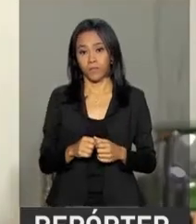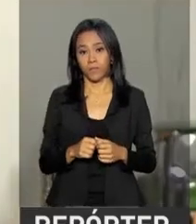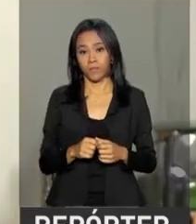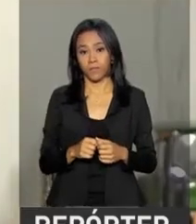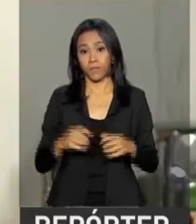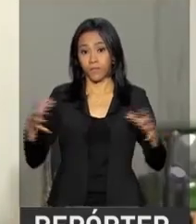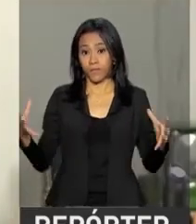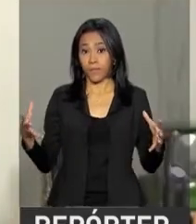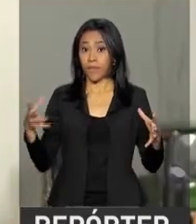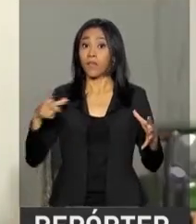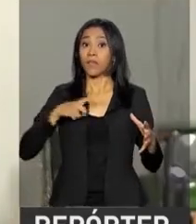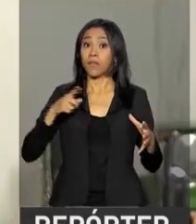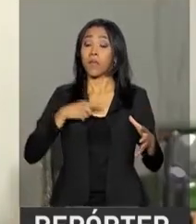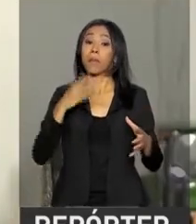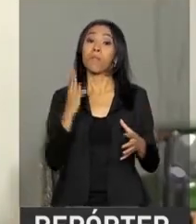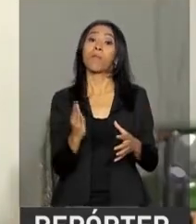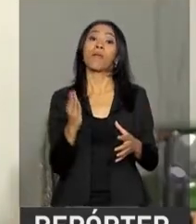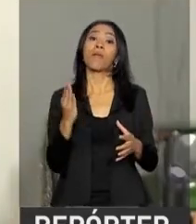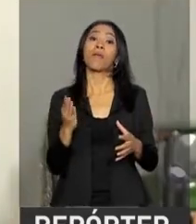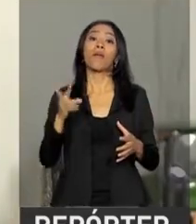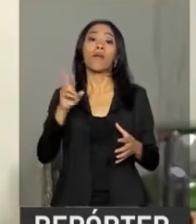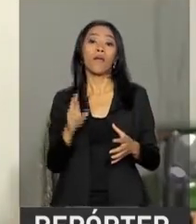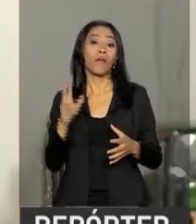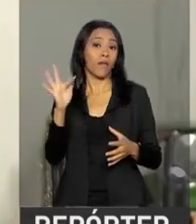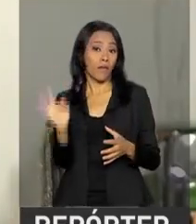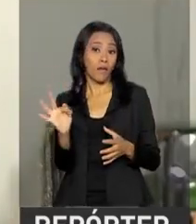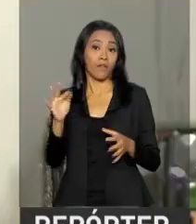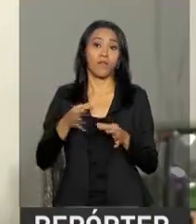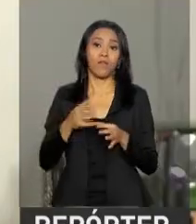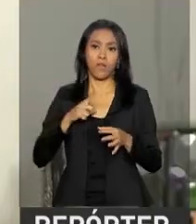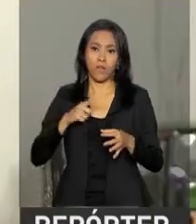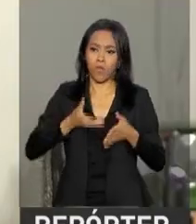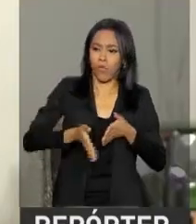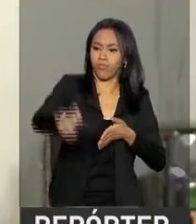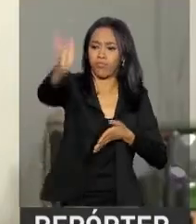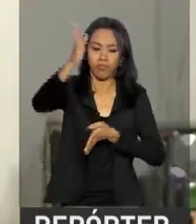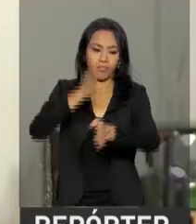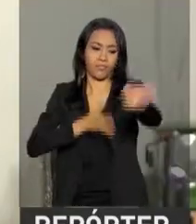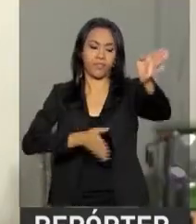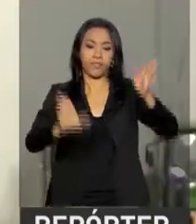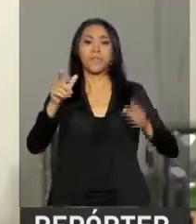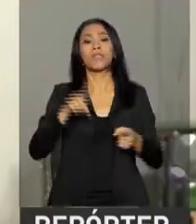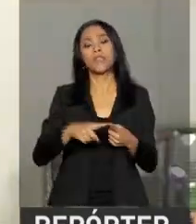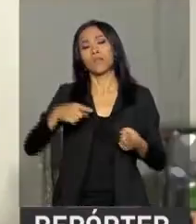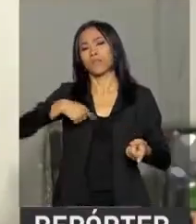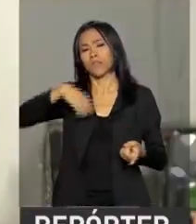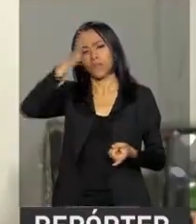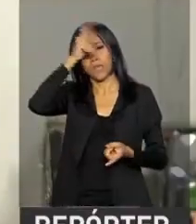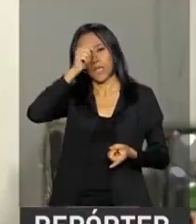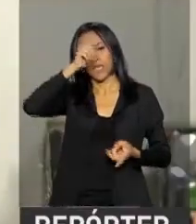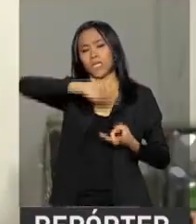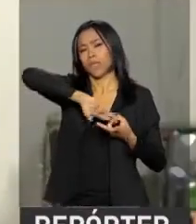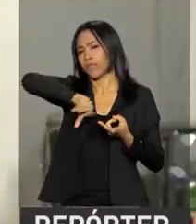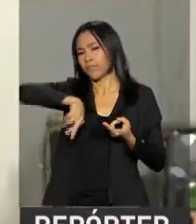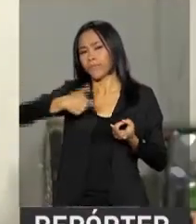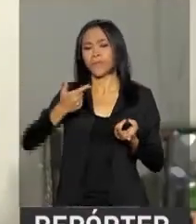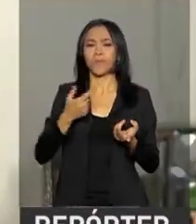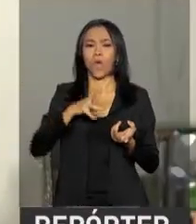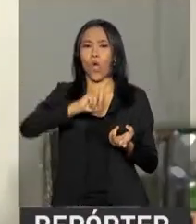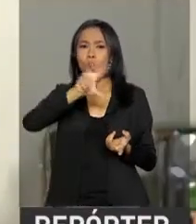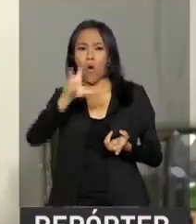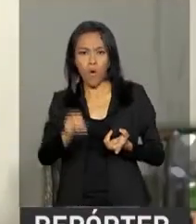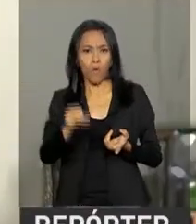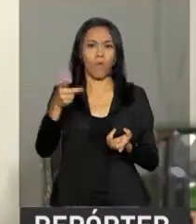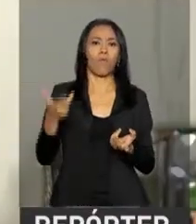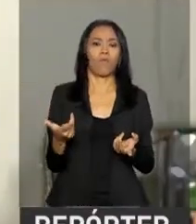integração da brr aonde a gente tem a produção de adubos windu jogos e muito bem